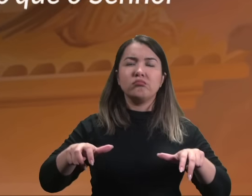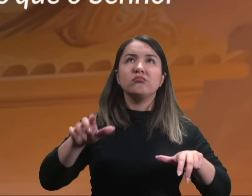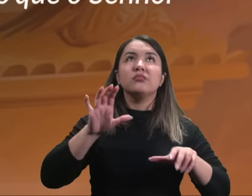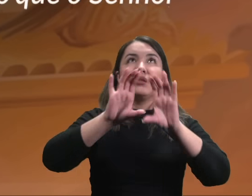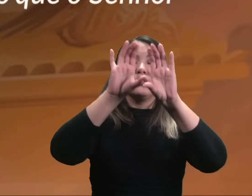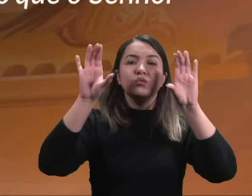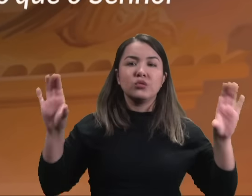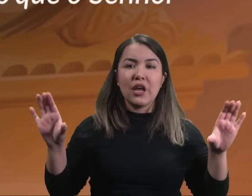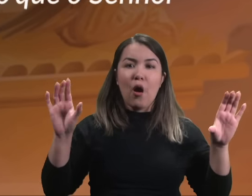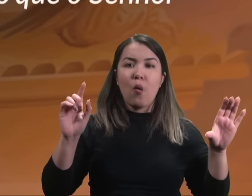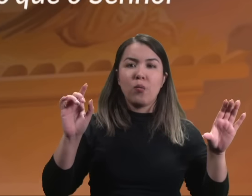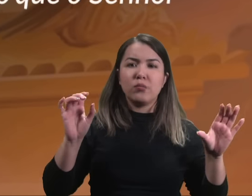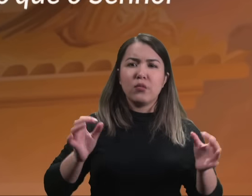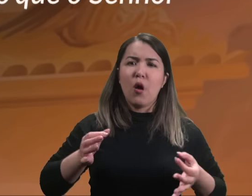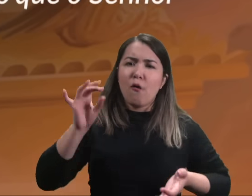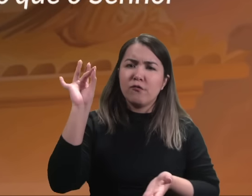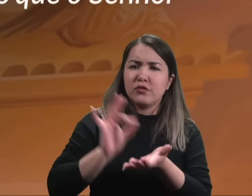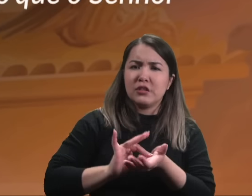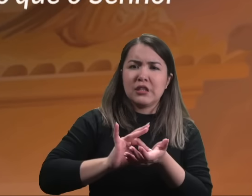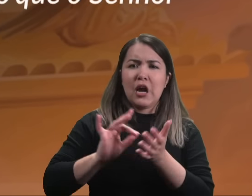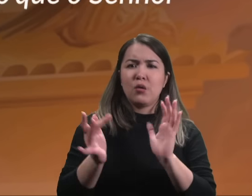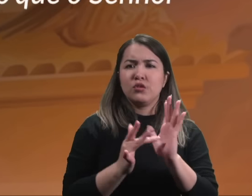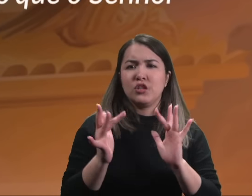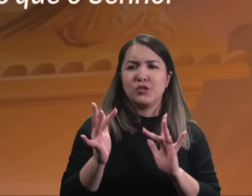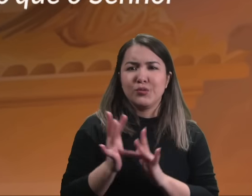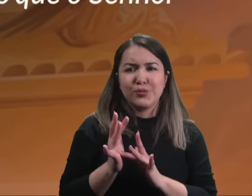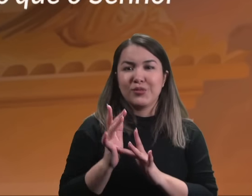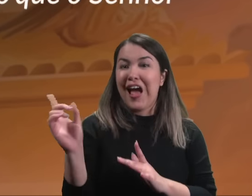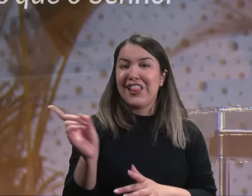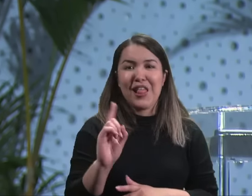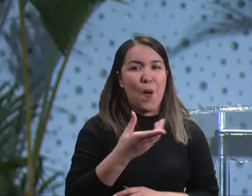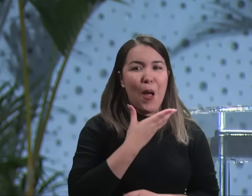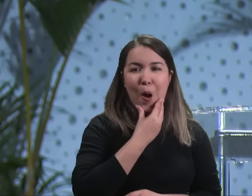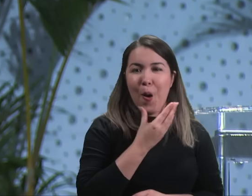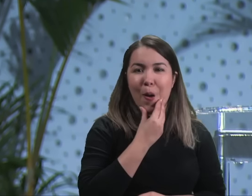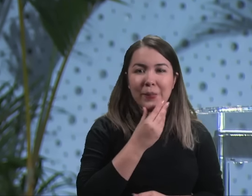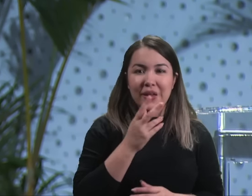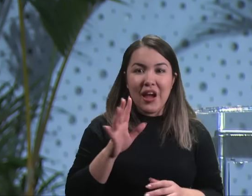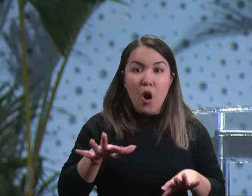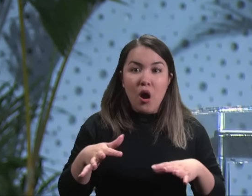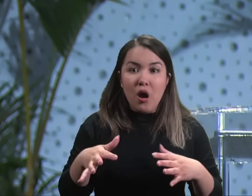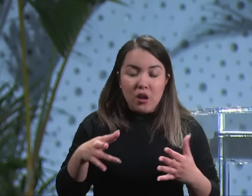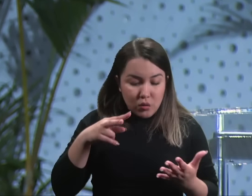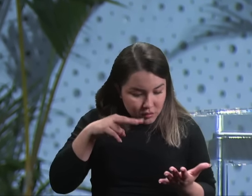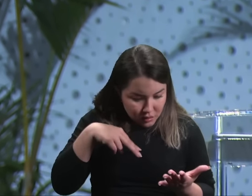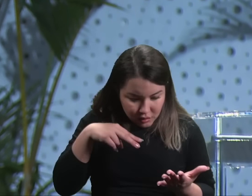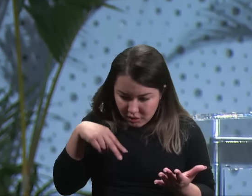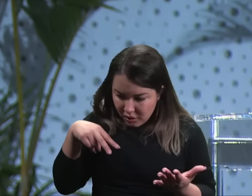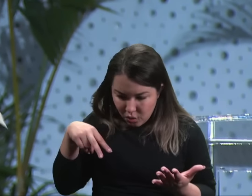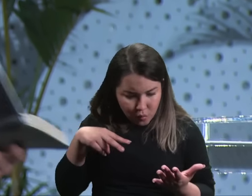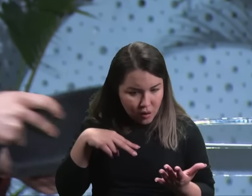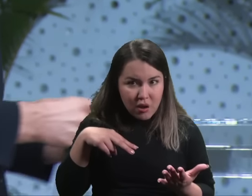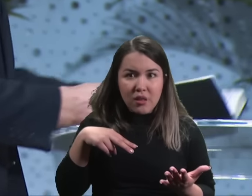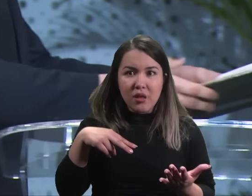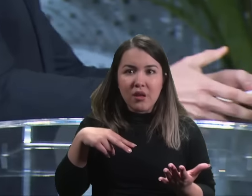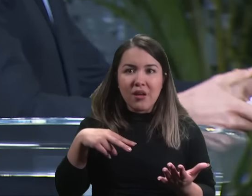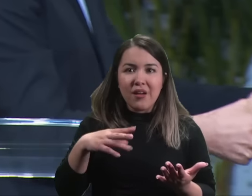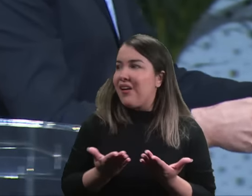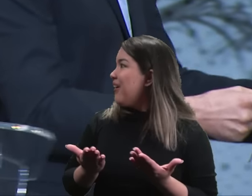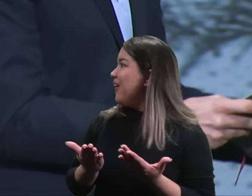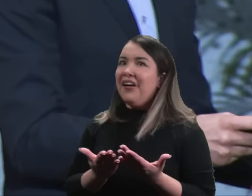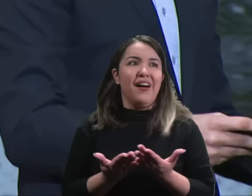verdadeiro Tabernáculo que o senhor erigiu e não o homem e depois de ele ler esse texto silenciosamente ele se volta